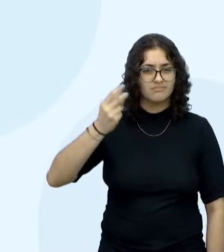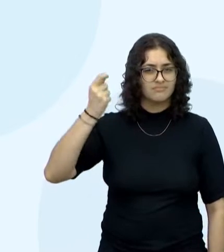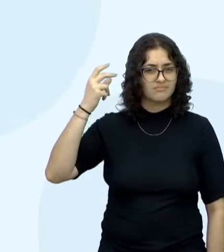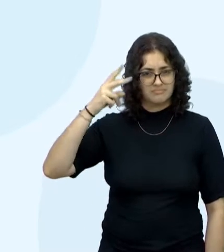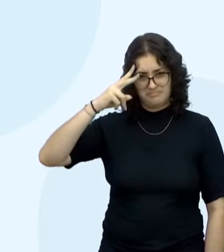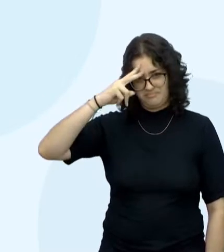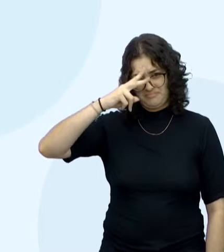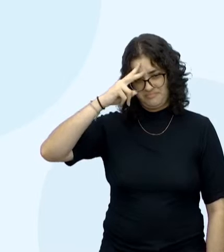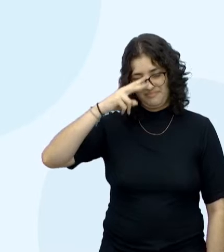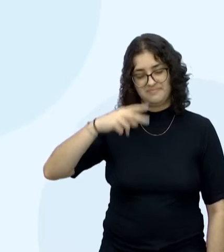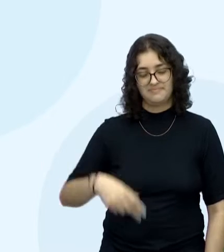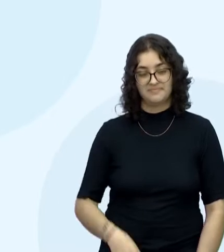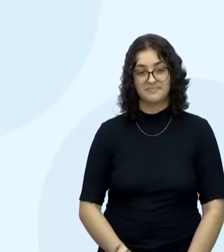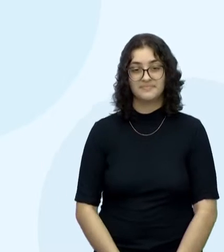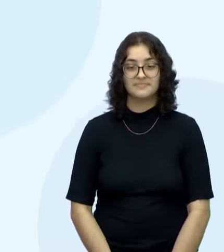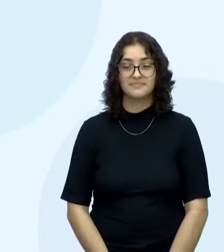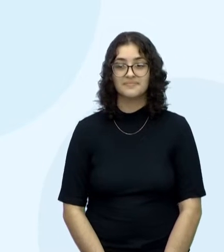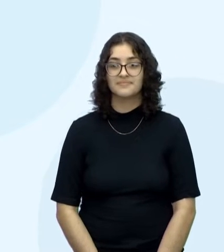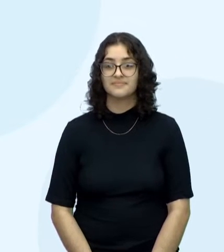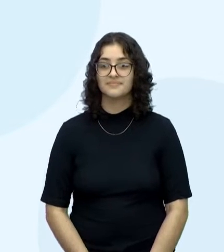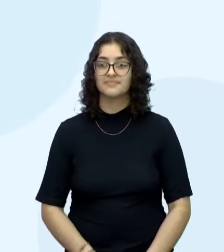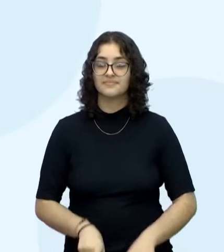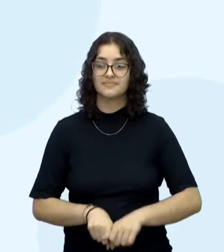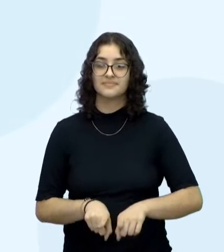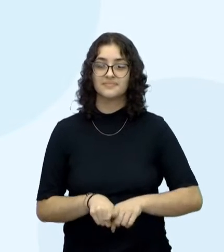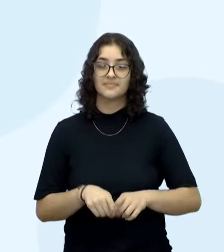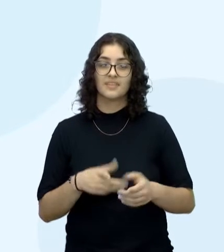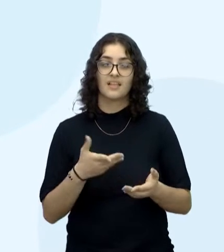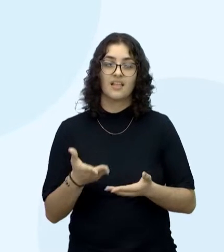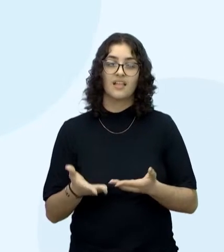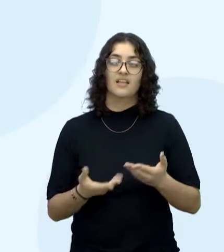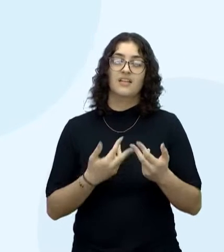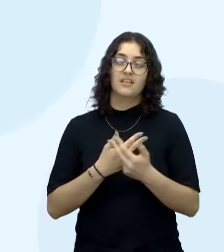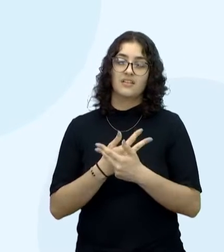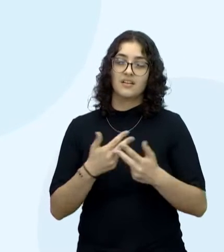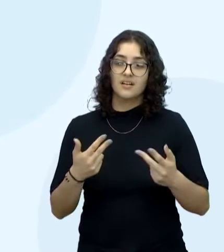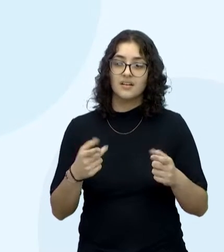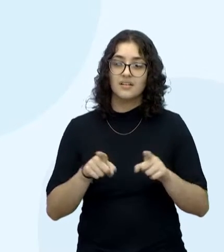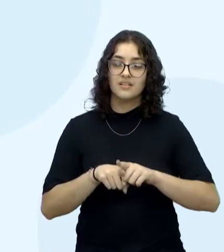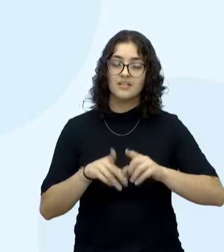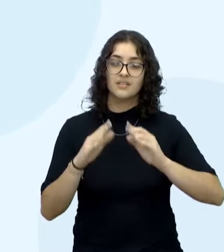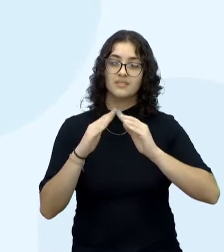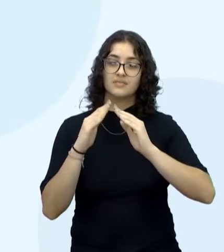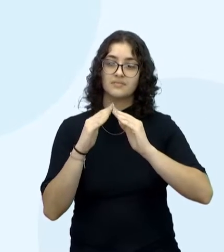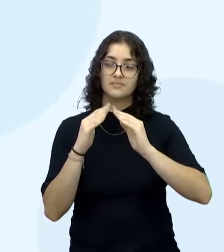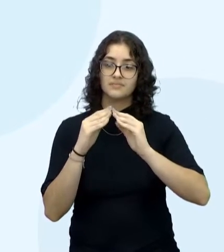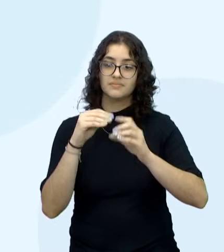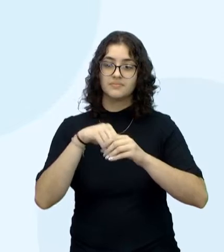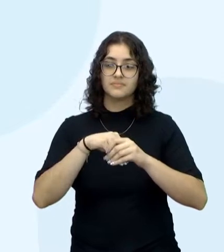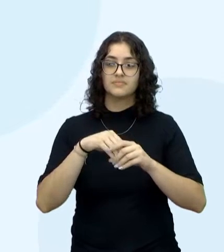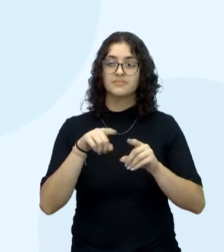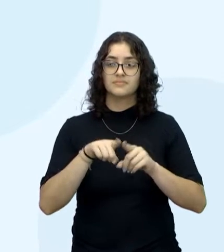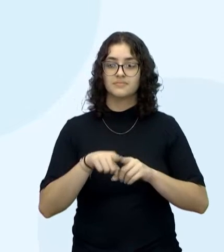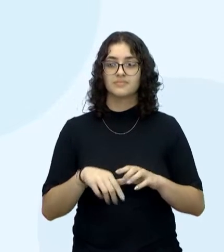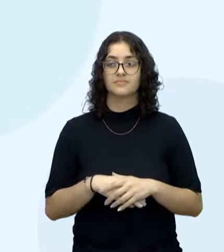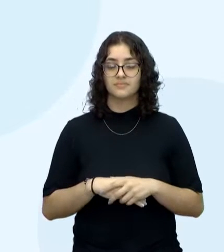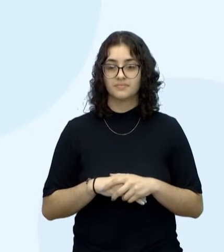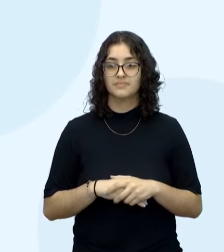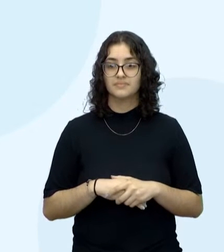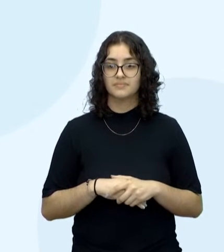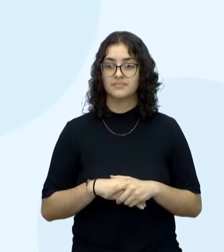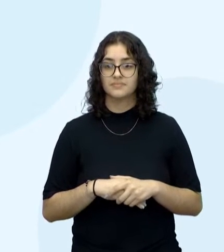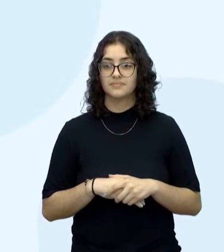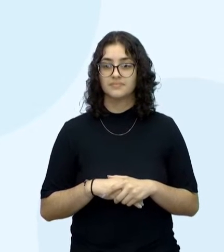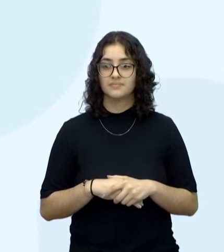vai lembrar disso. Comércio, né? Tratamento de comércio, residências, né? Esgoto de comércio e